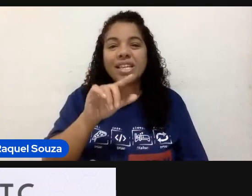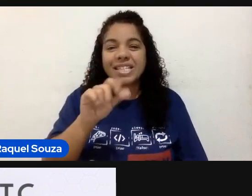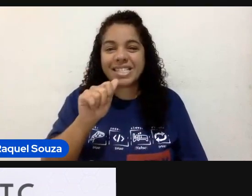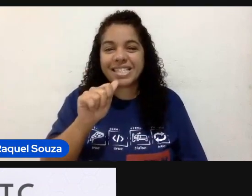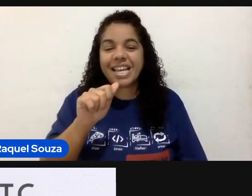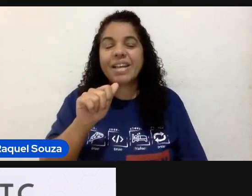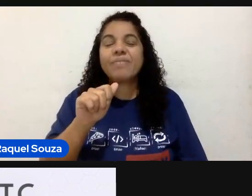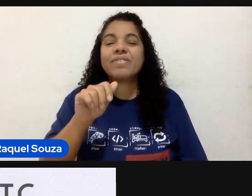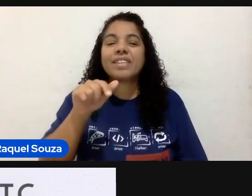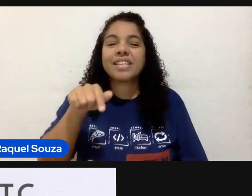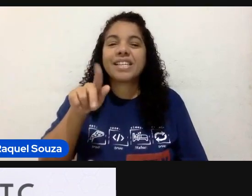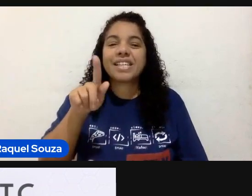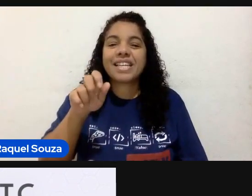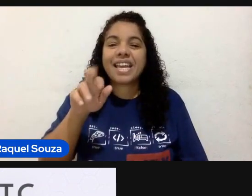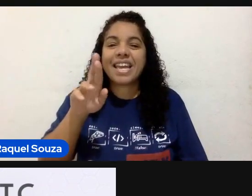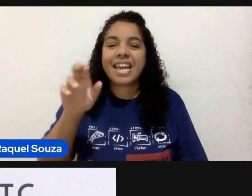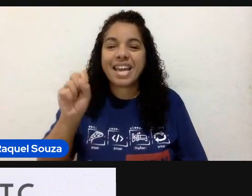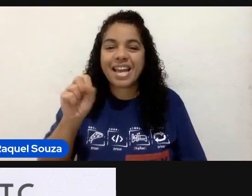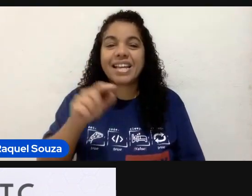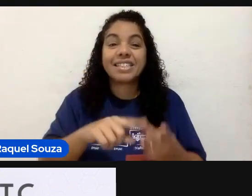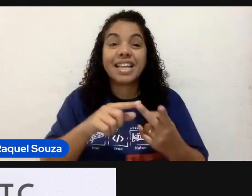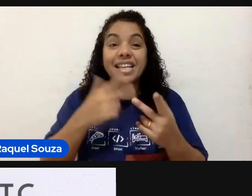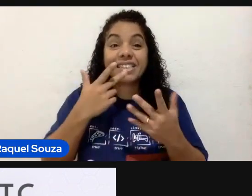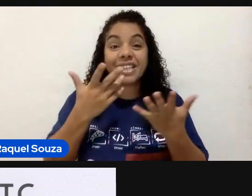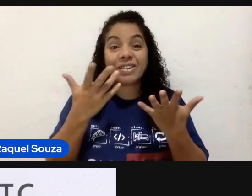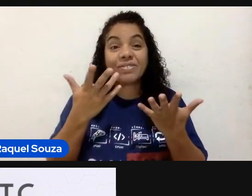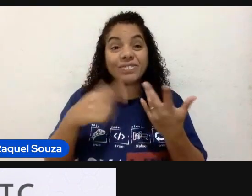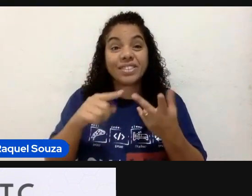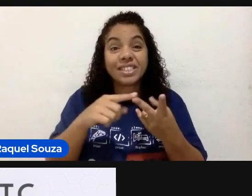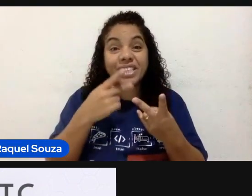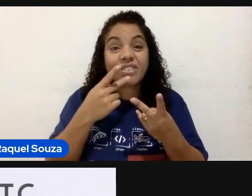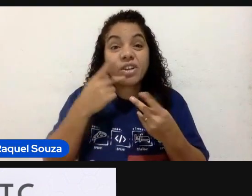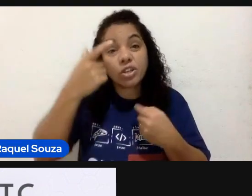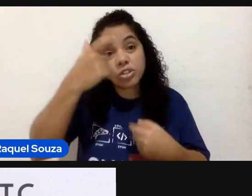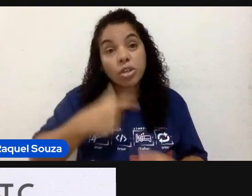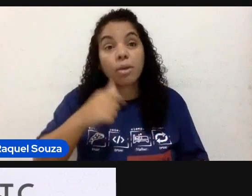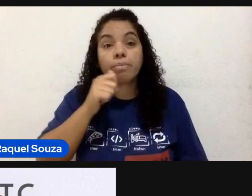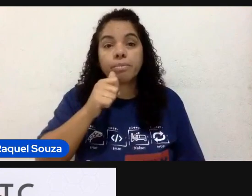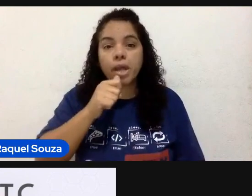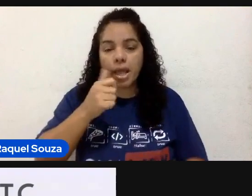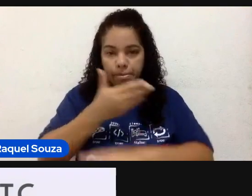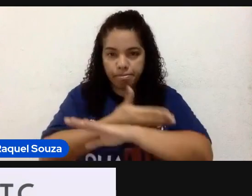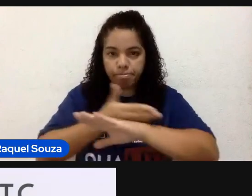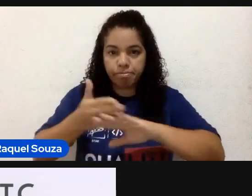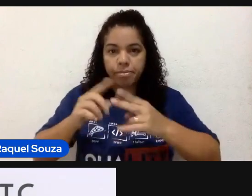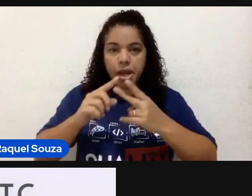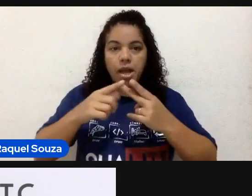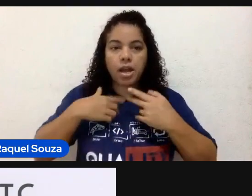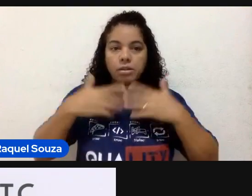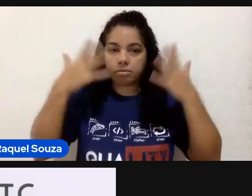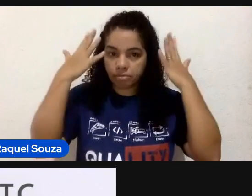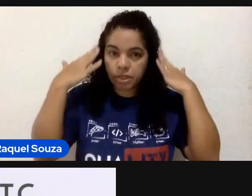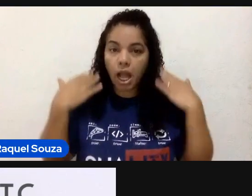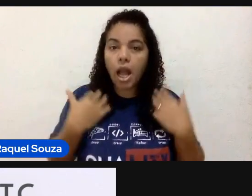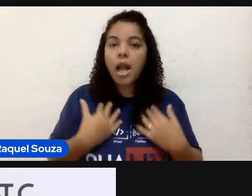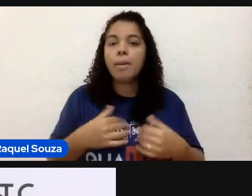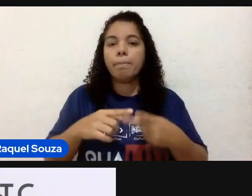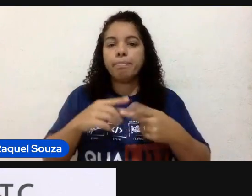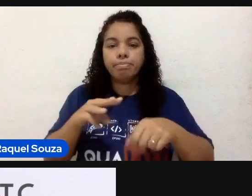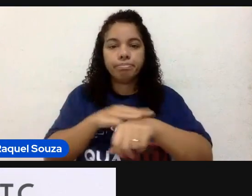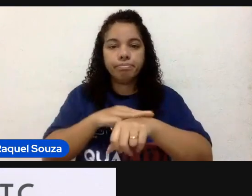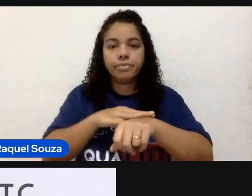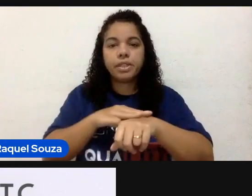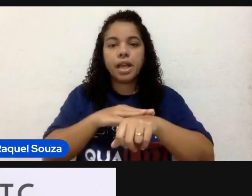né, que sempre apresentou muito bem. Hoje a Luísa, nós estamos aqui com esse desafio também. Eu sou uma mulher branca, de